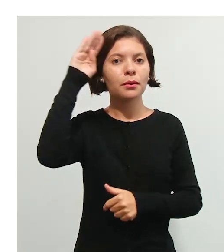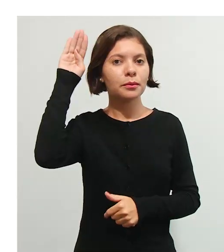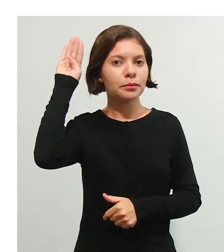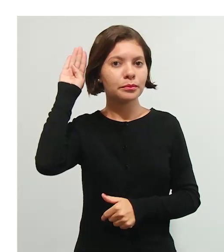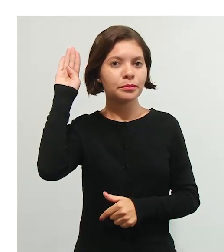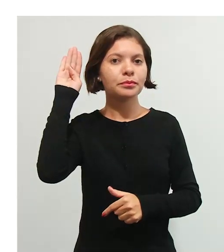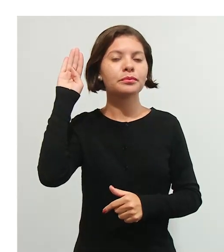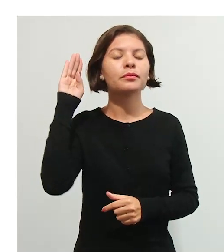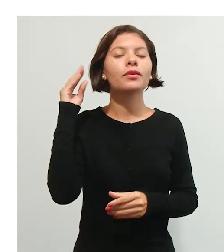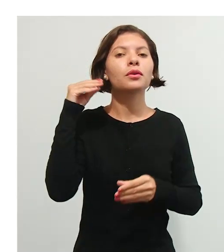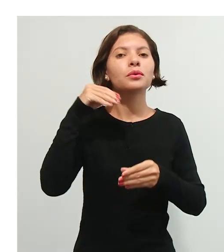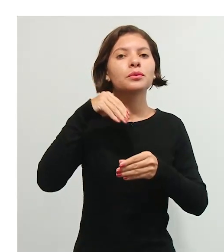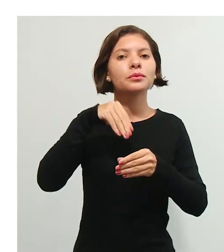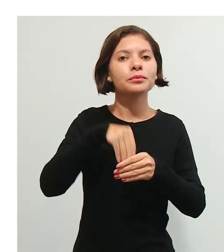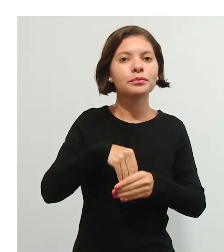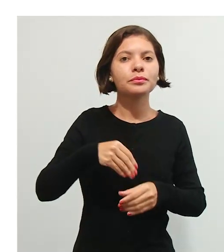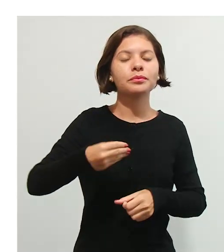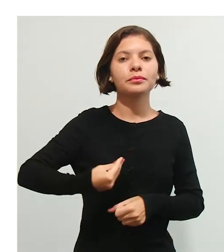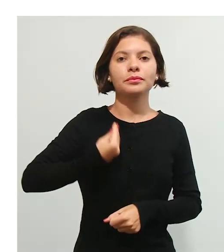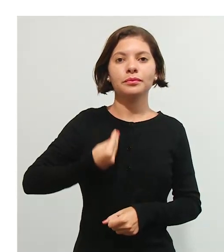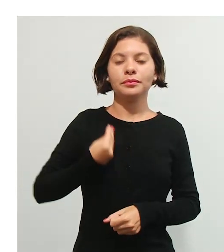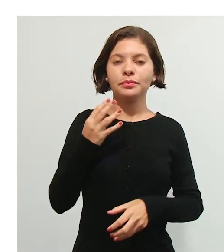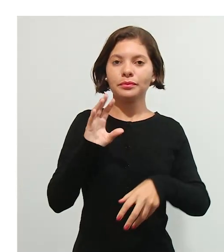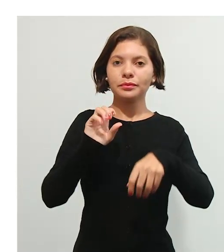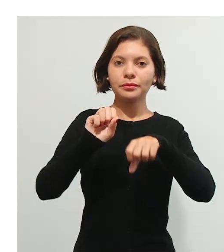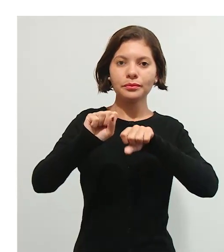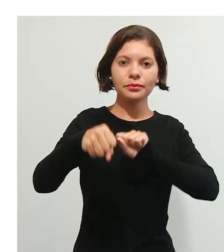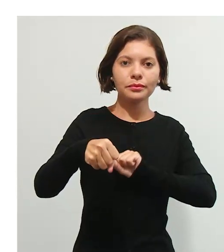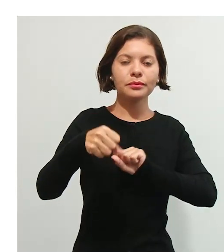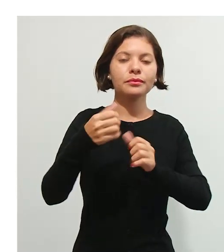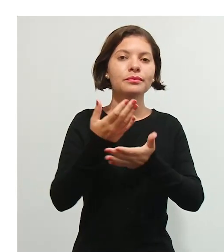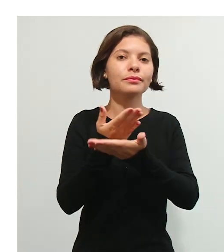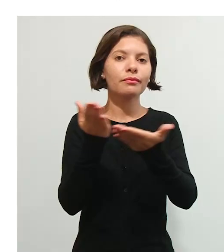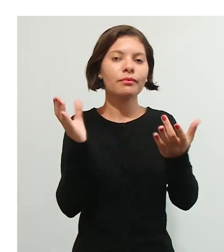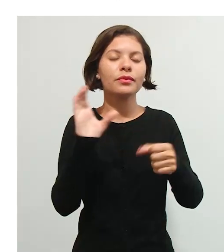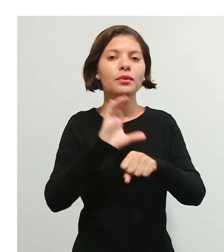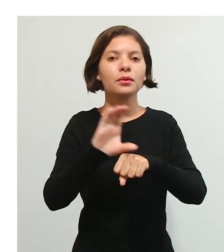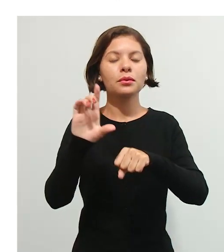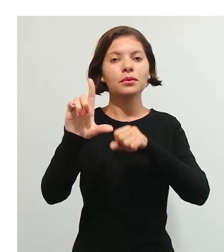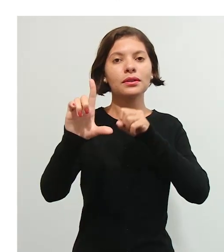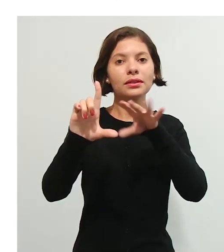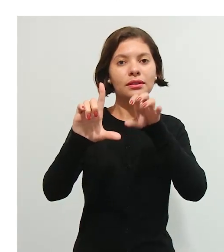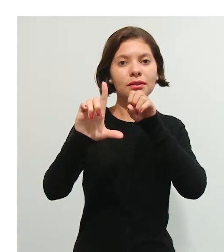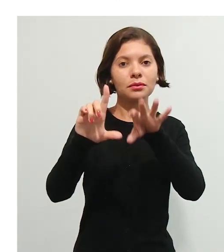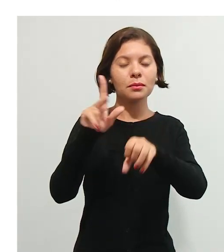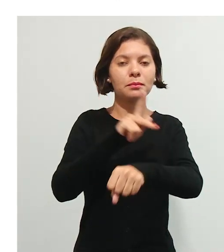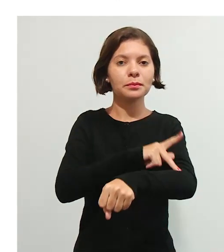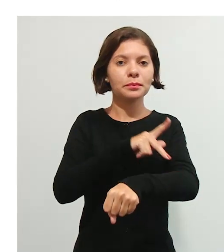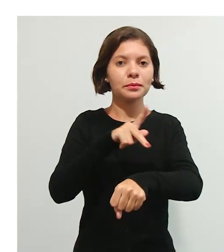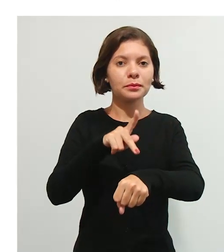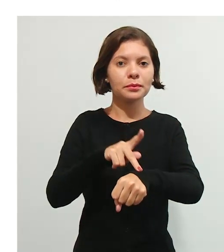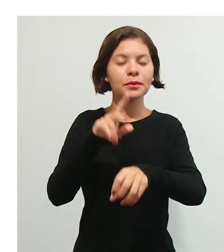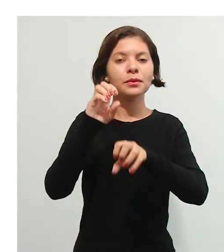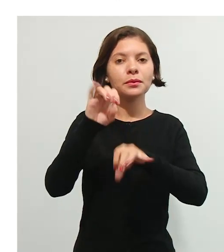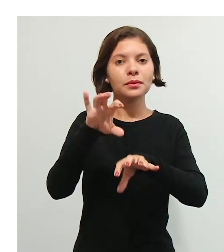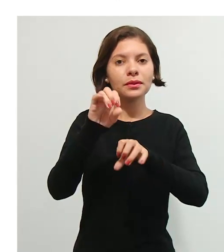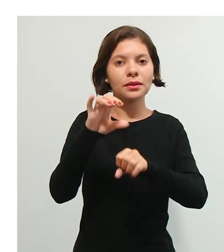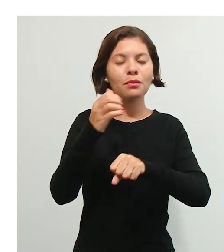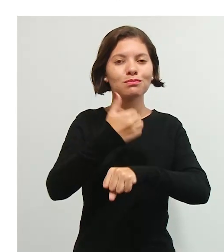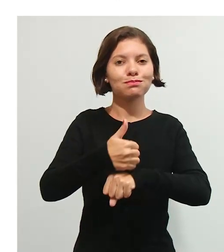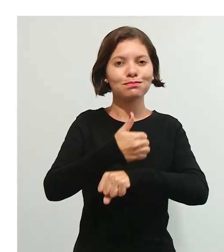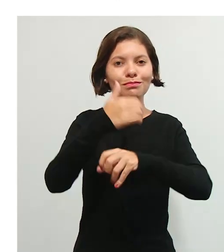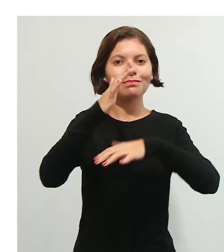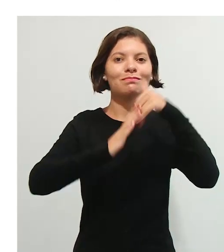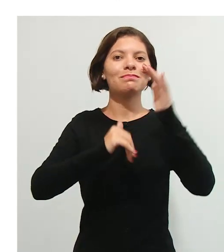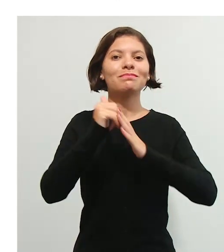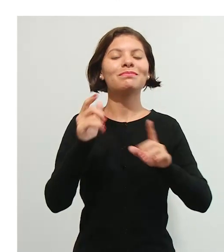acadêmicos que farão parte do processo de formação do curso de licenciatura em pedagogia e educação